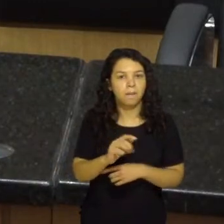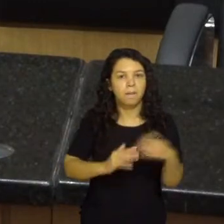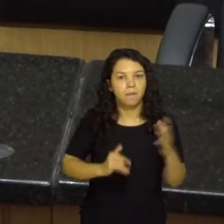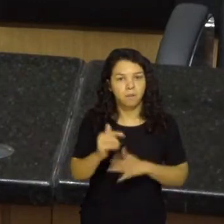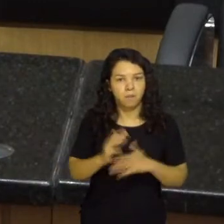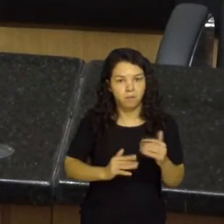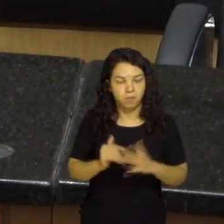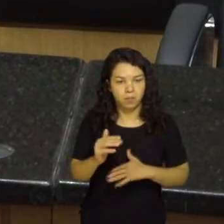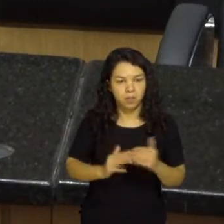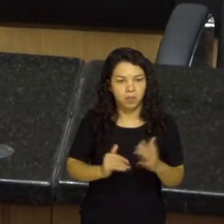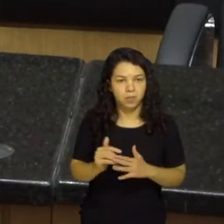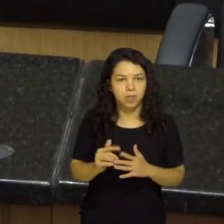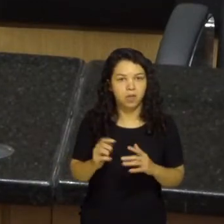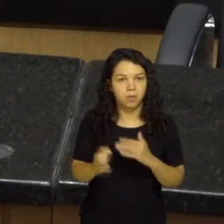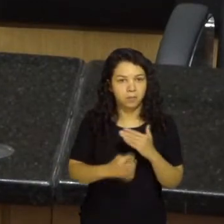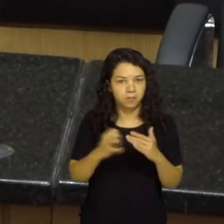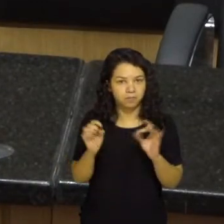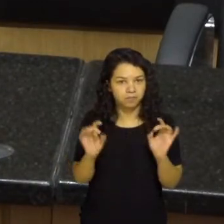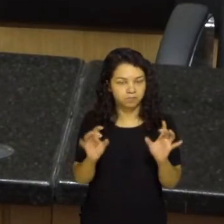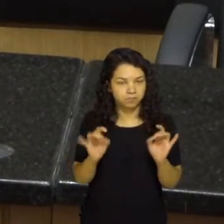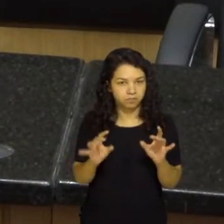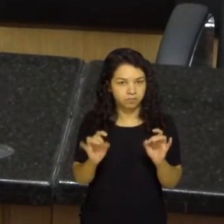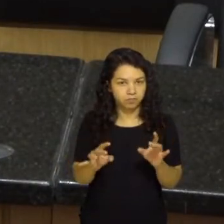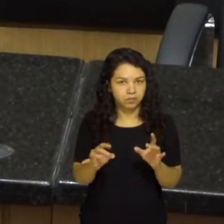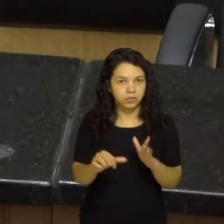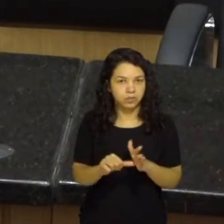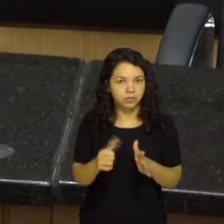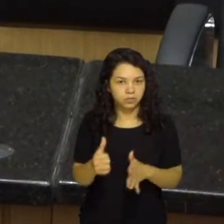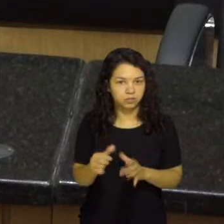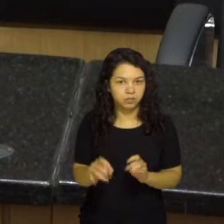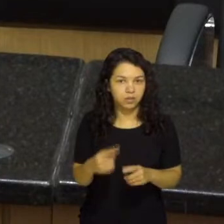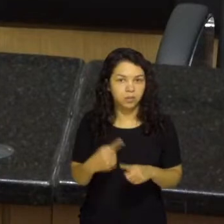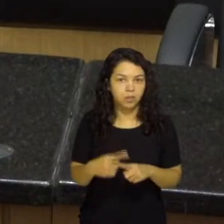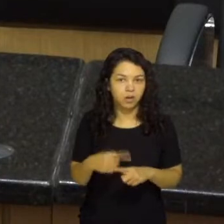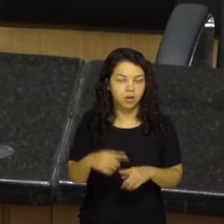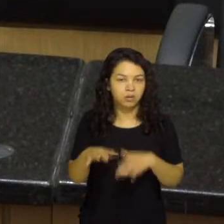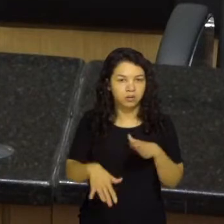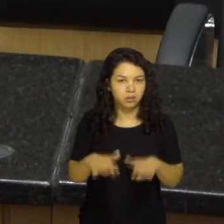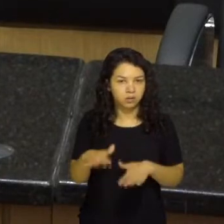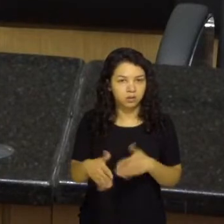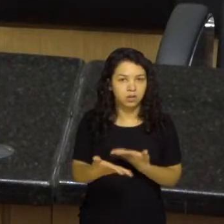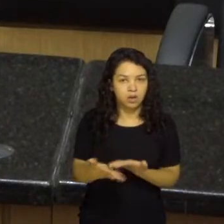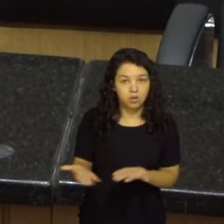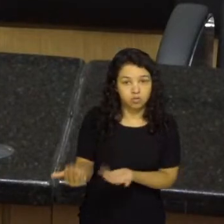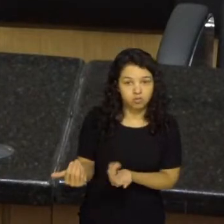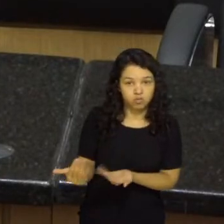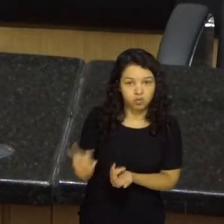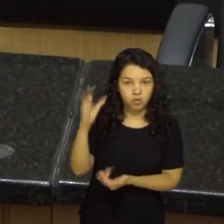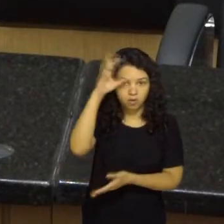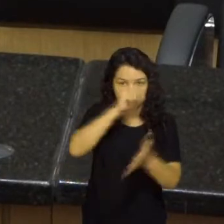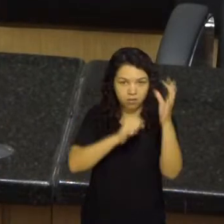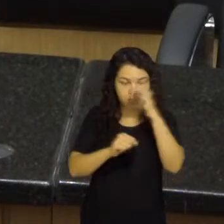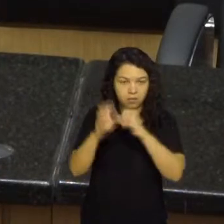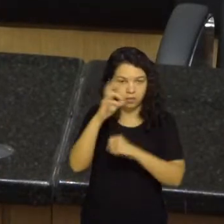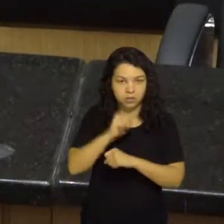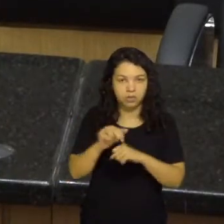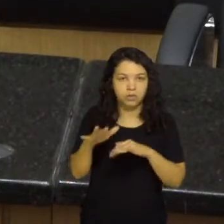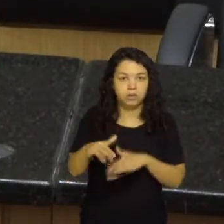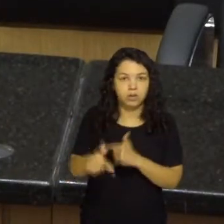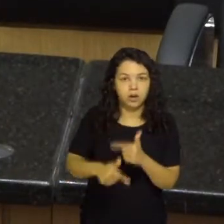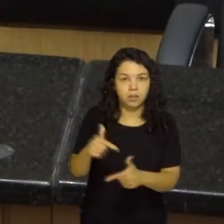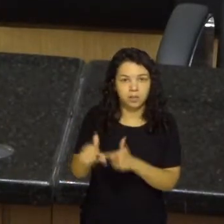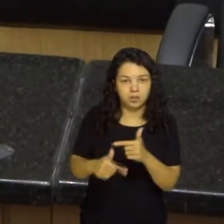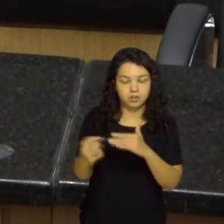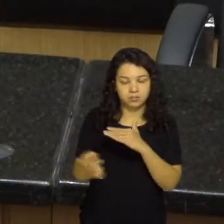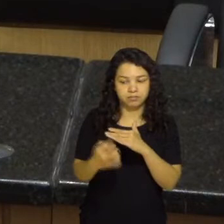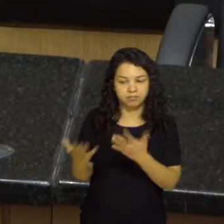muito para que eles dessem a oportunidade do primeiro emprego, porque muitas vezes esse jovem aprendiz já ficava trabalhando nessa